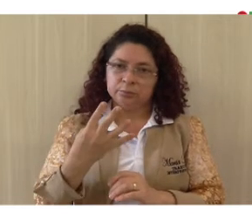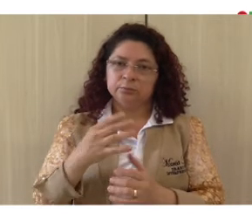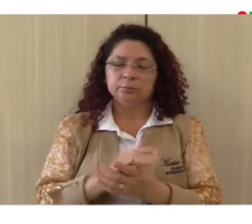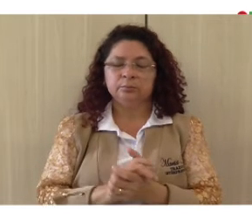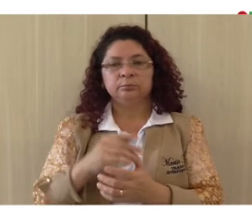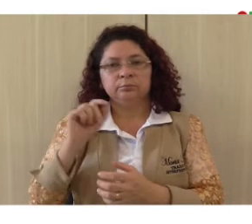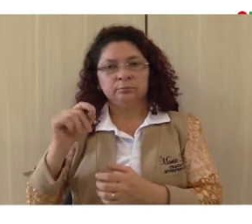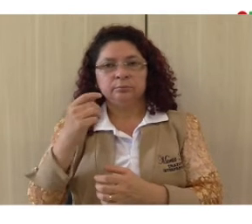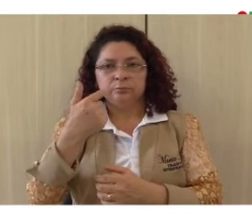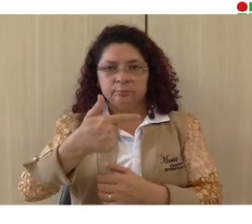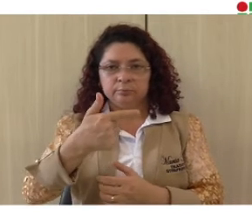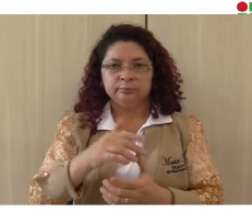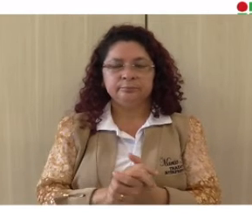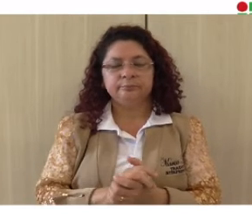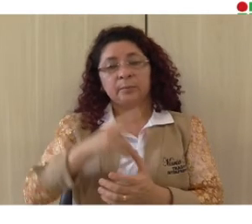5.4.2.